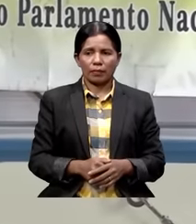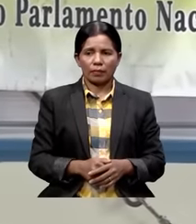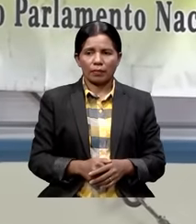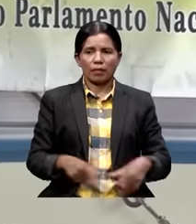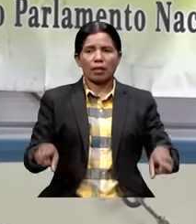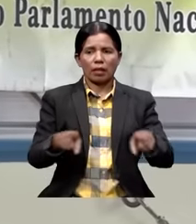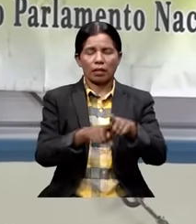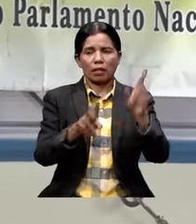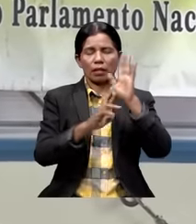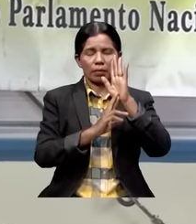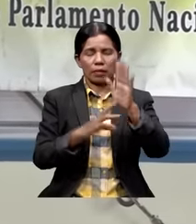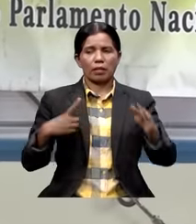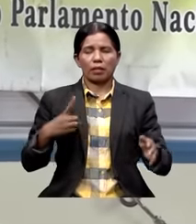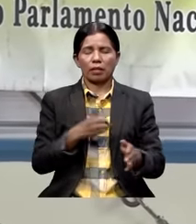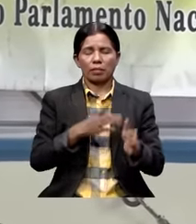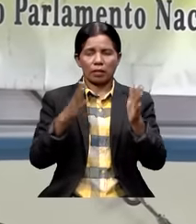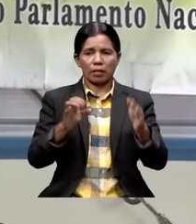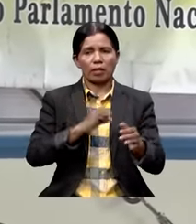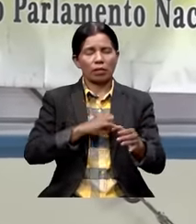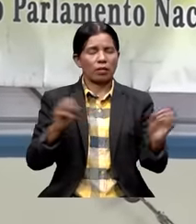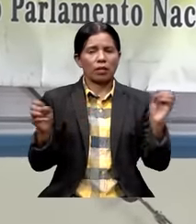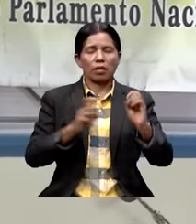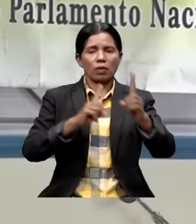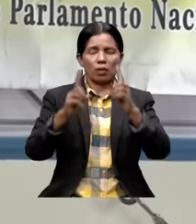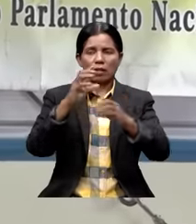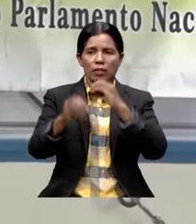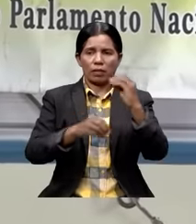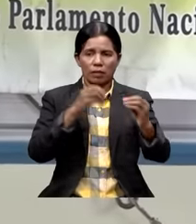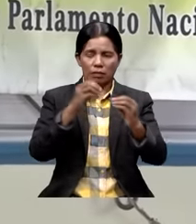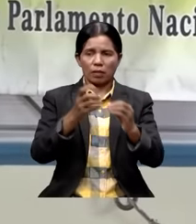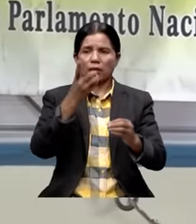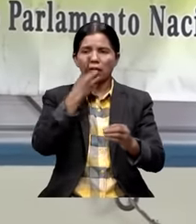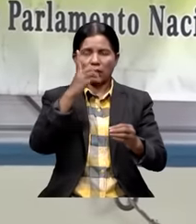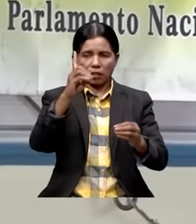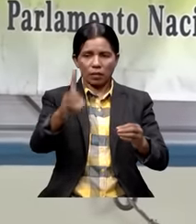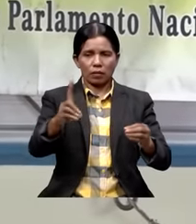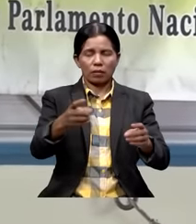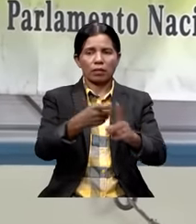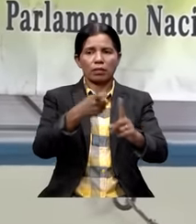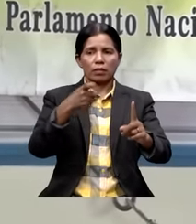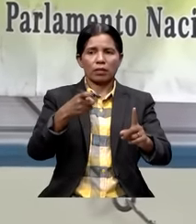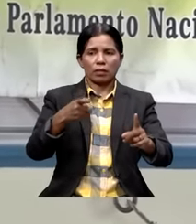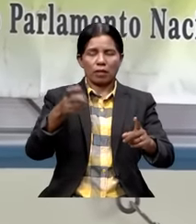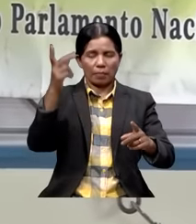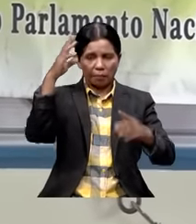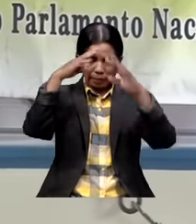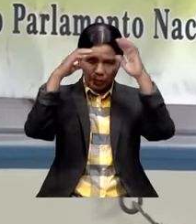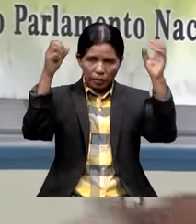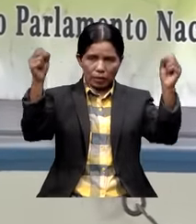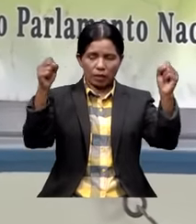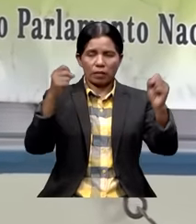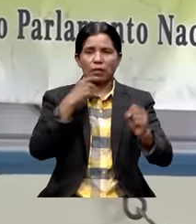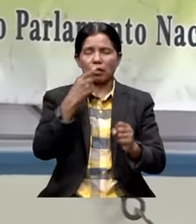hanesan mos representante do povo, haula questiona a declaração do seu excelente presidente da República